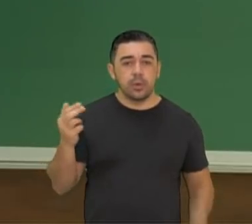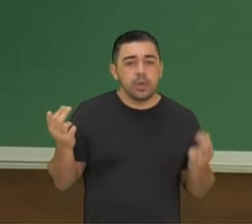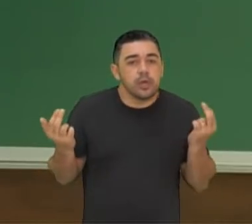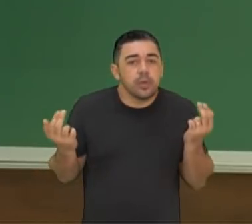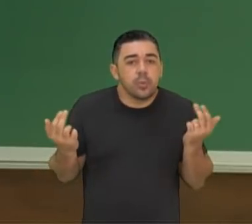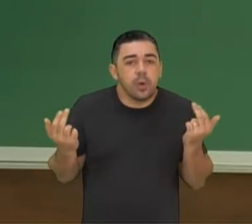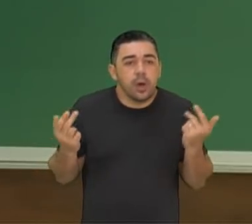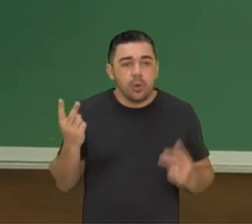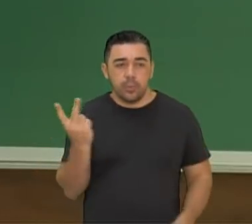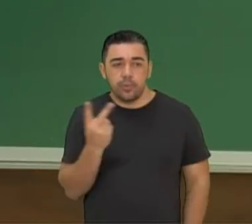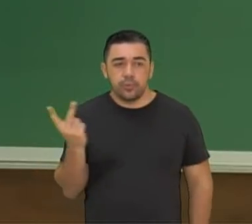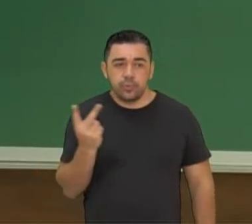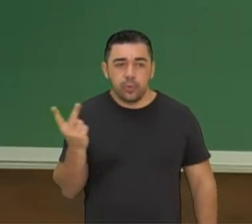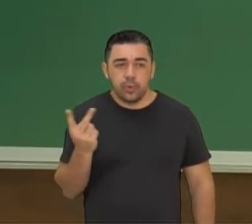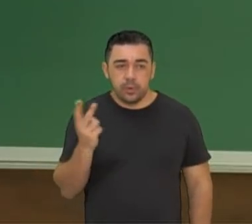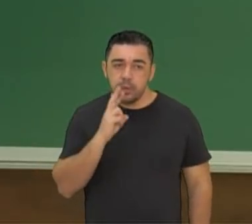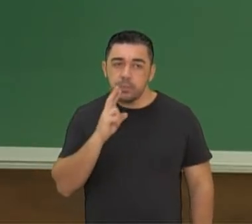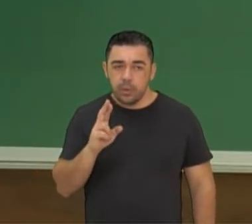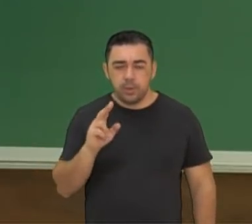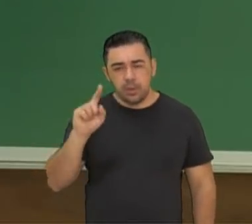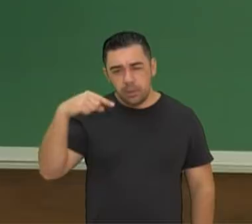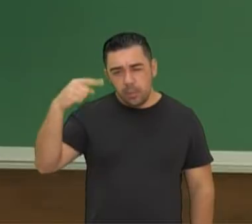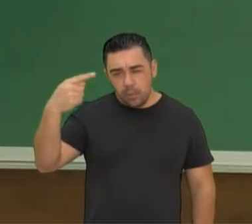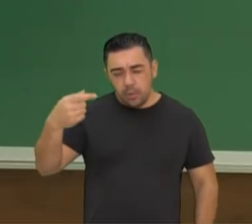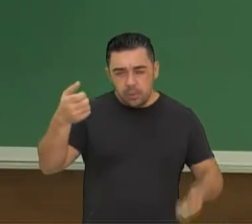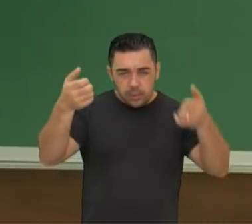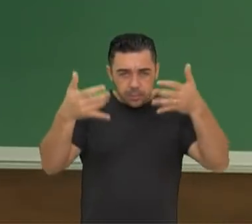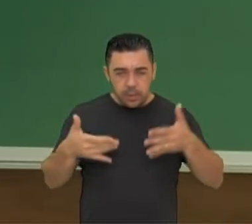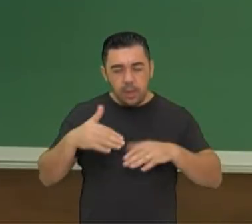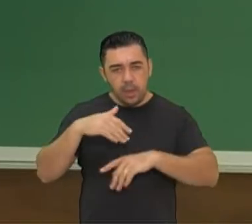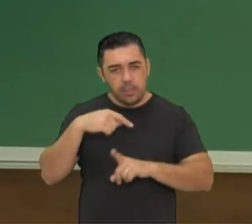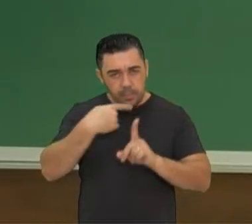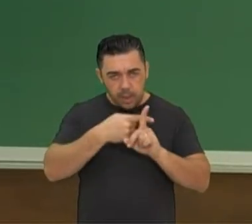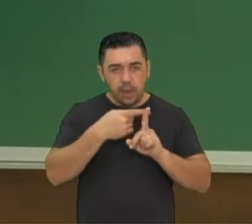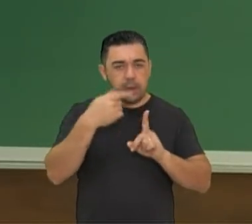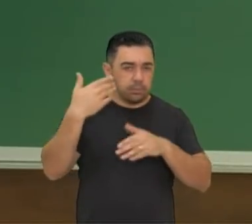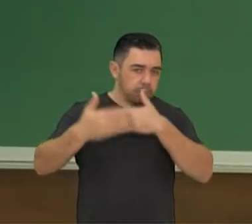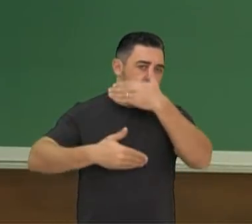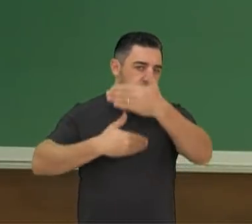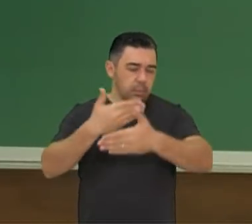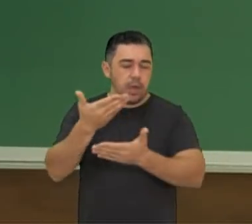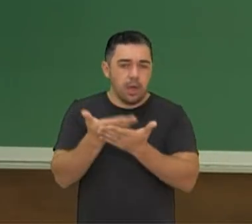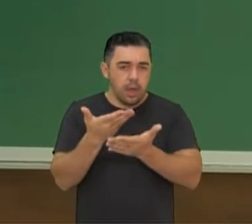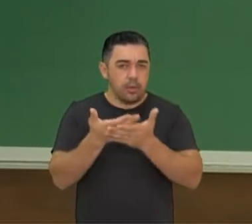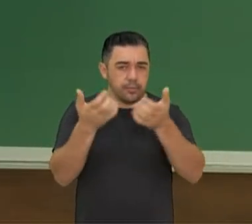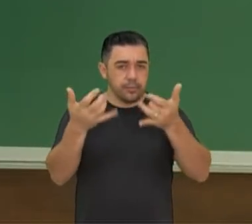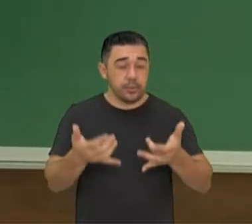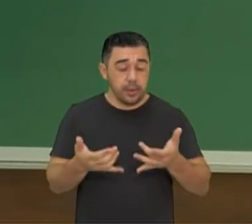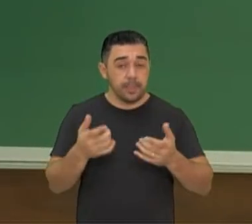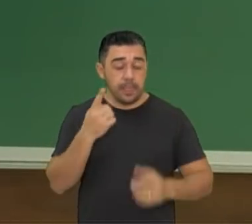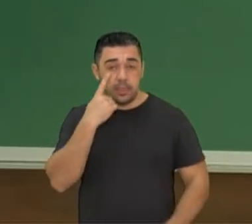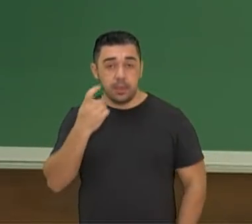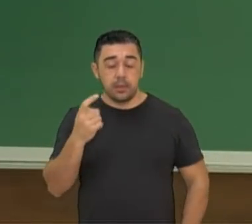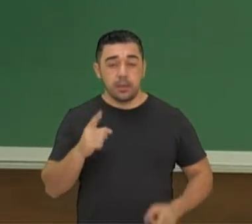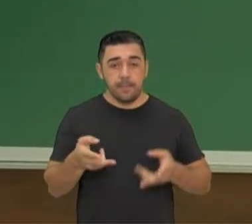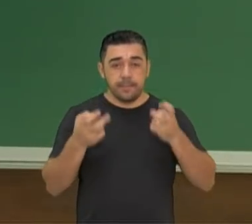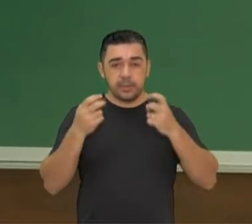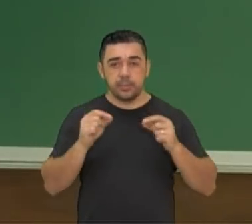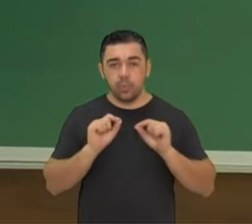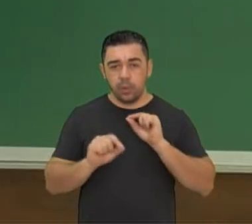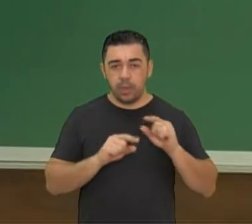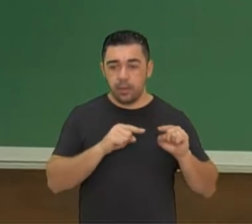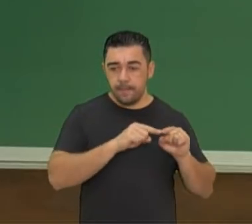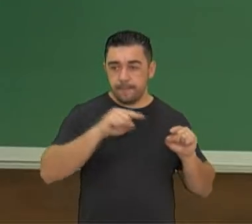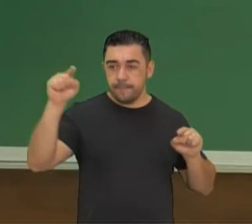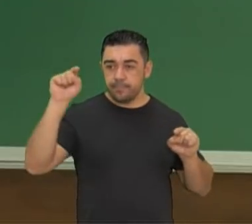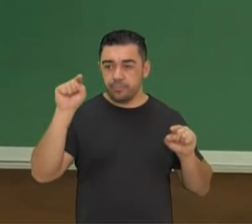duas equações, certo? A gente vai falar mais disso ao longo aí das próximas aulas, tá? Mas é interessante você perceber que existe um